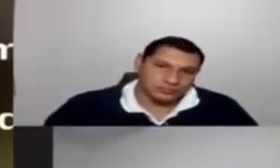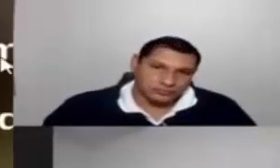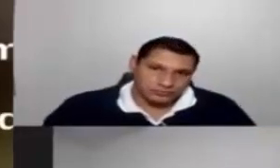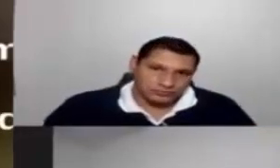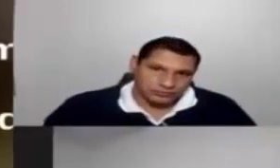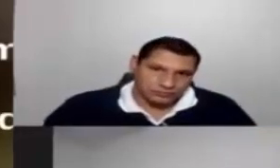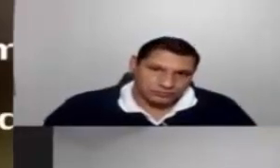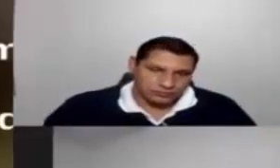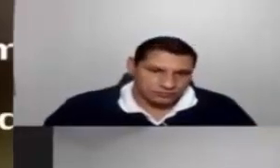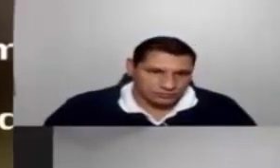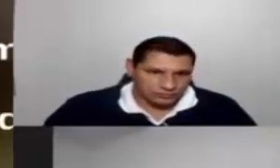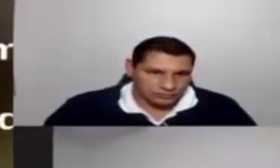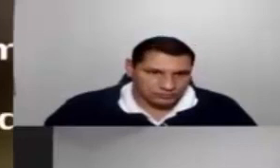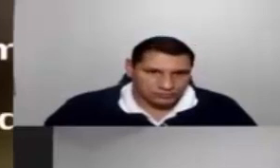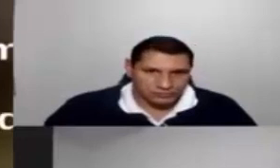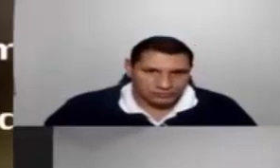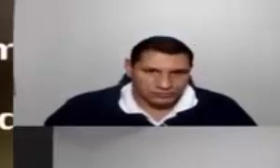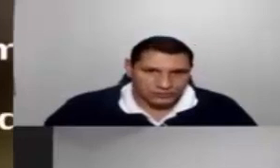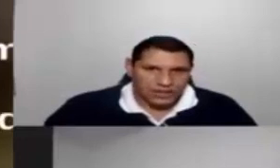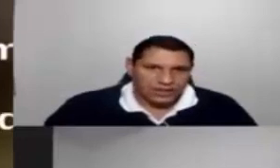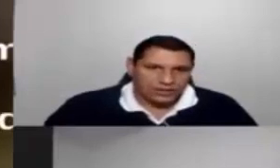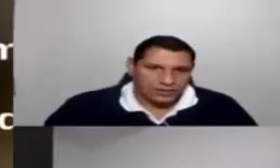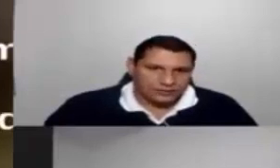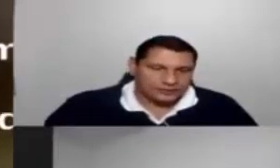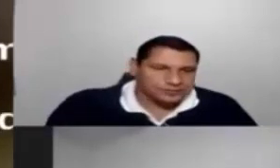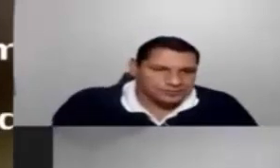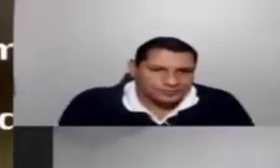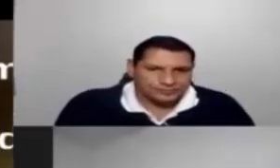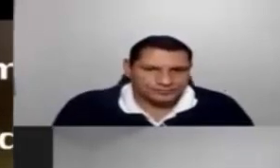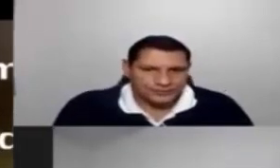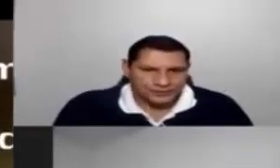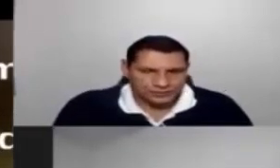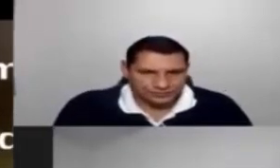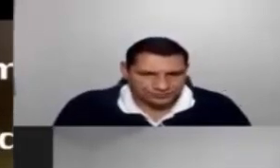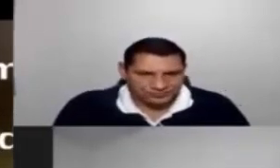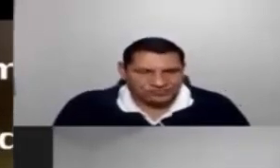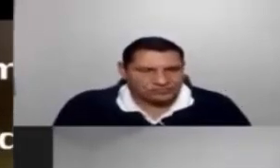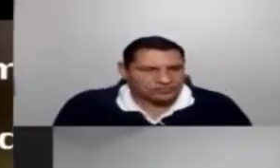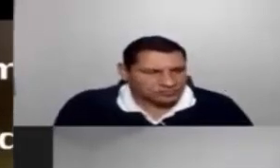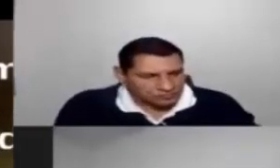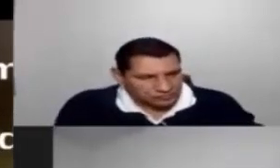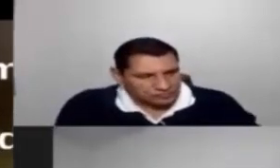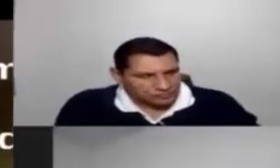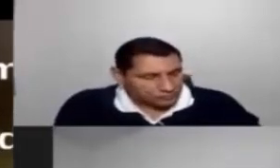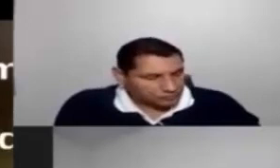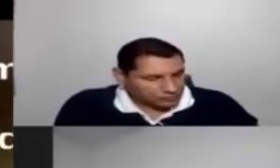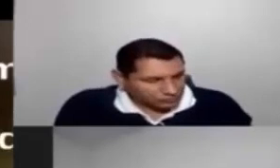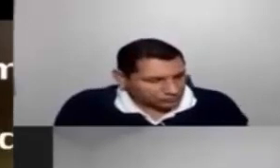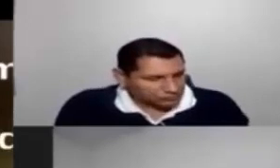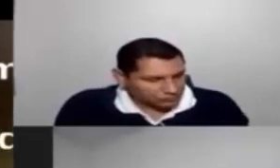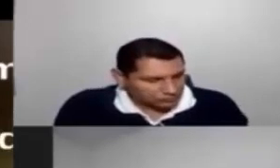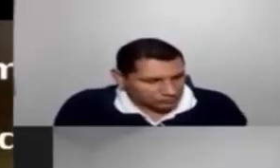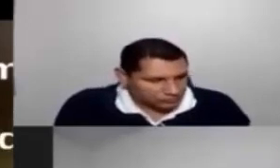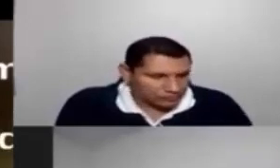né? Mas, na verdade, esse texto não quer dizer isso, né, o Igor? Ele quer dizer... Quando ele fala cativo, cativeiro, ele pegou a morte,